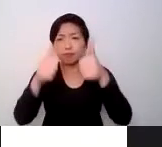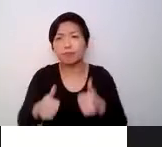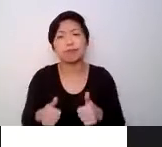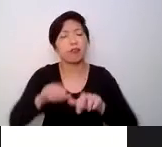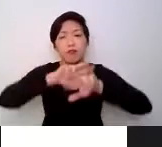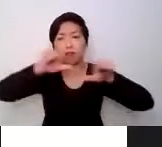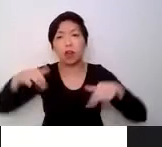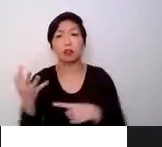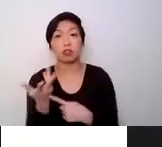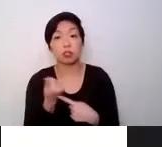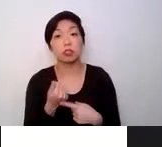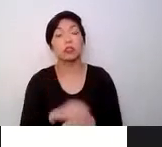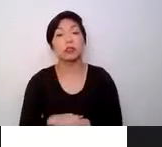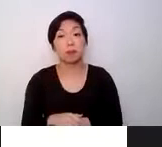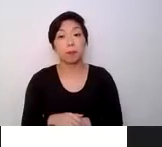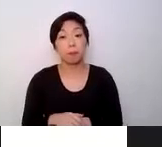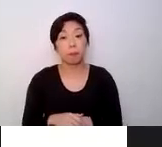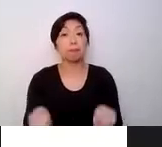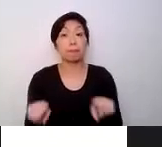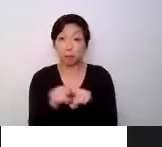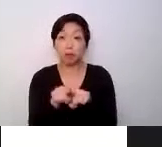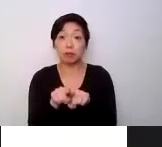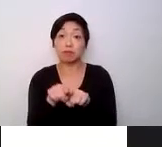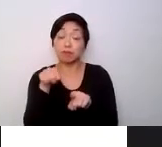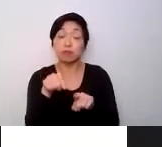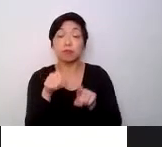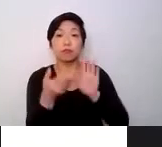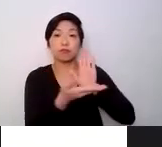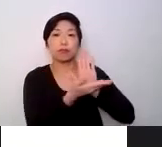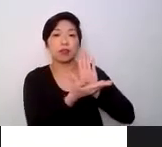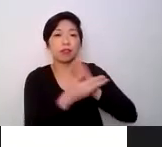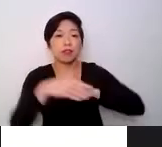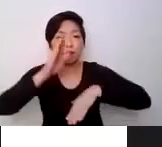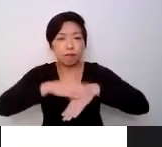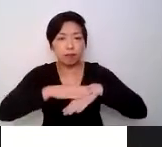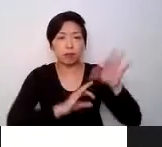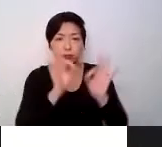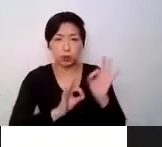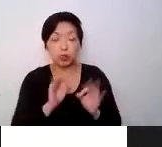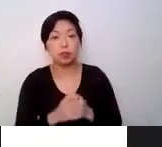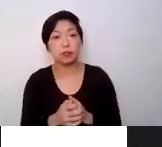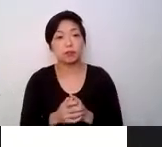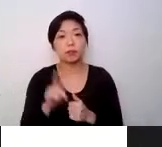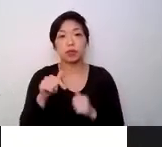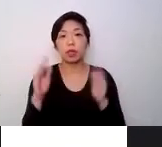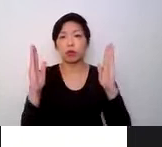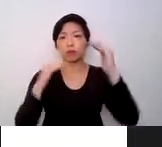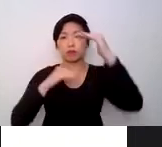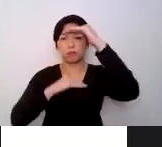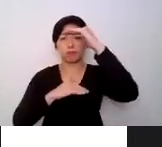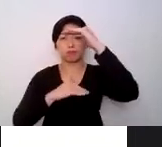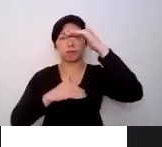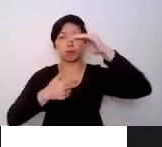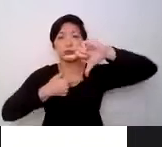e o mausoléu projetado por Lina Bobardi ele é constituído por um cubo suspenso em